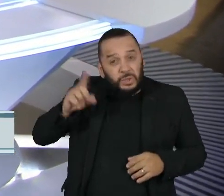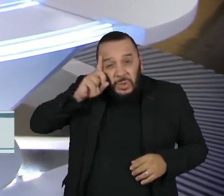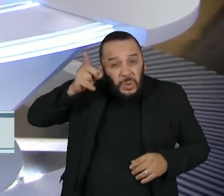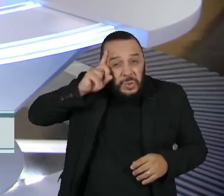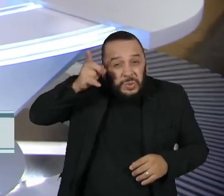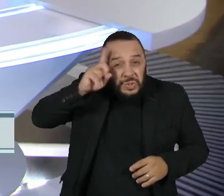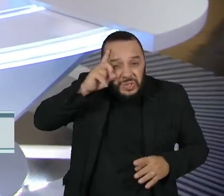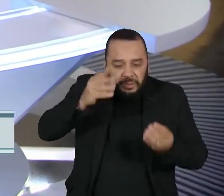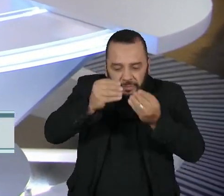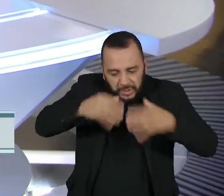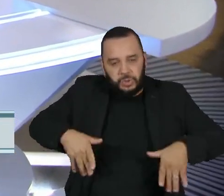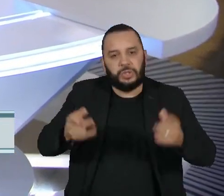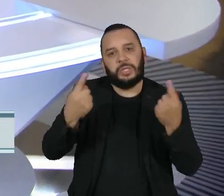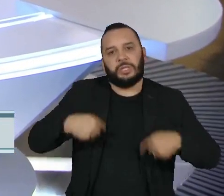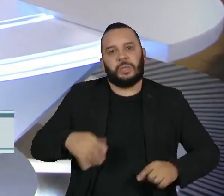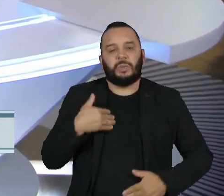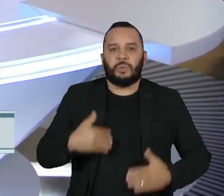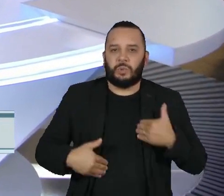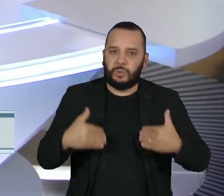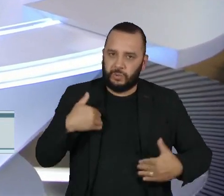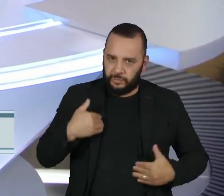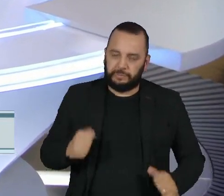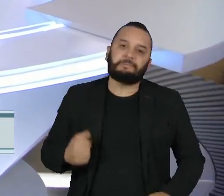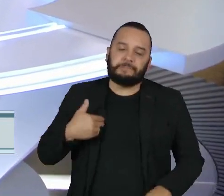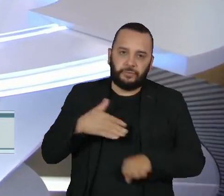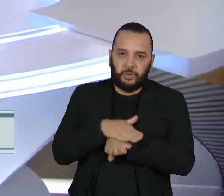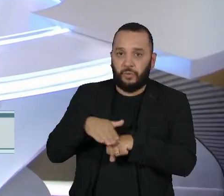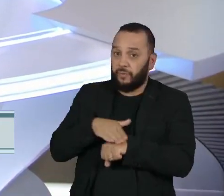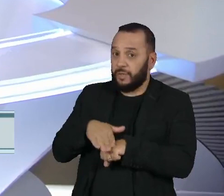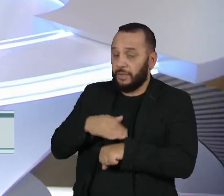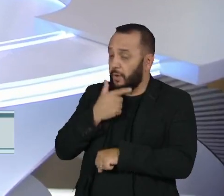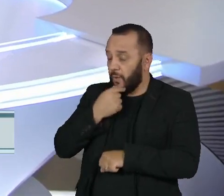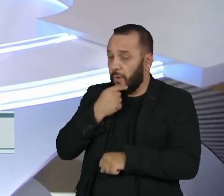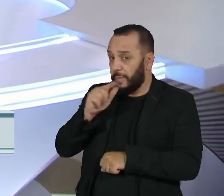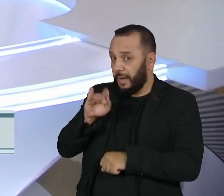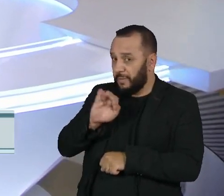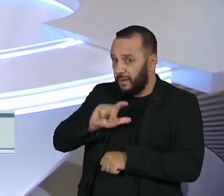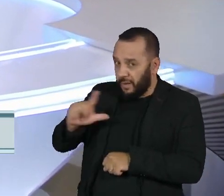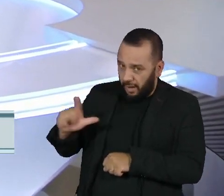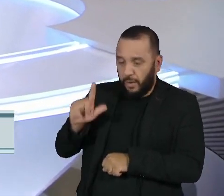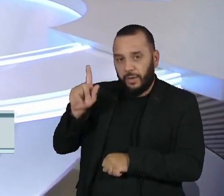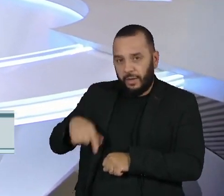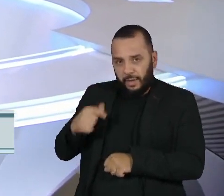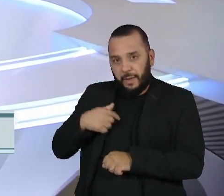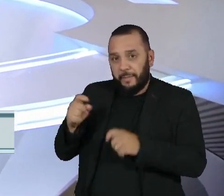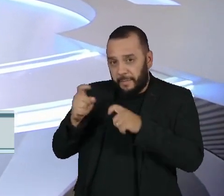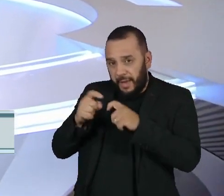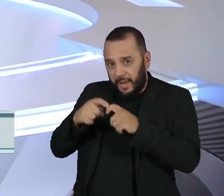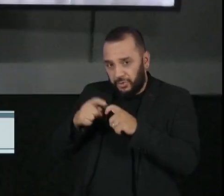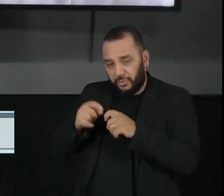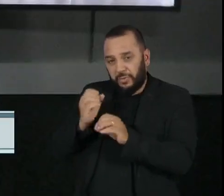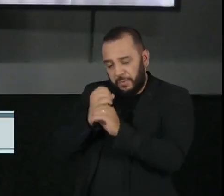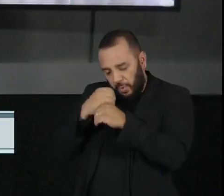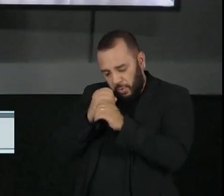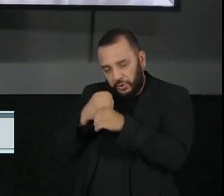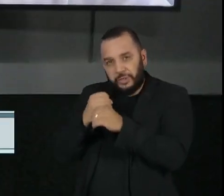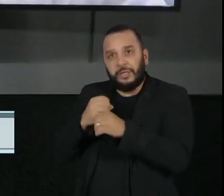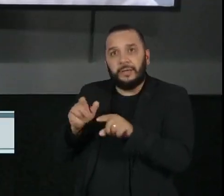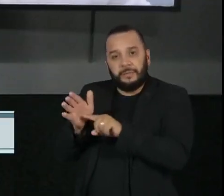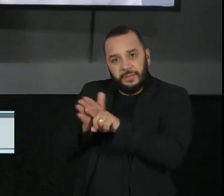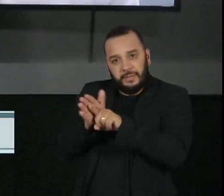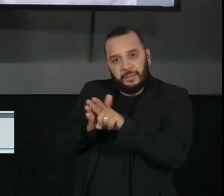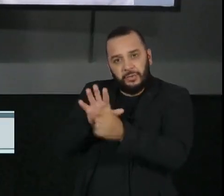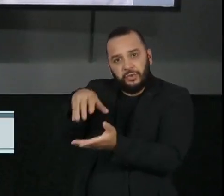grande. Pois é, e sobre isso eu conversei com o Gabriel Natan Pires, que é biomédico e pesquisador do Instituto do Sono.